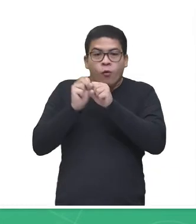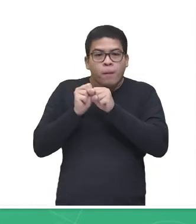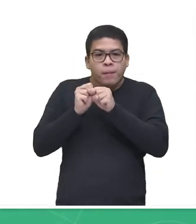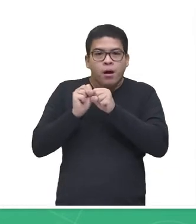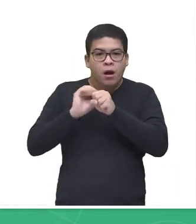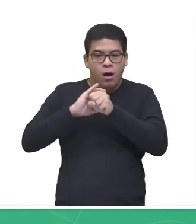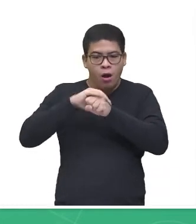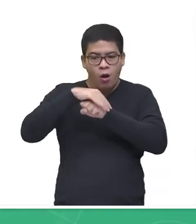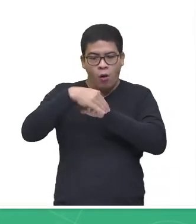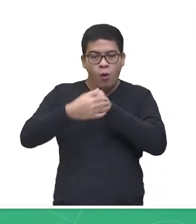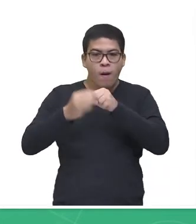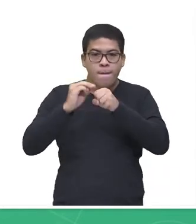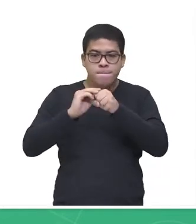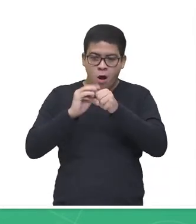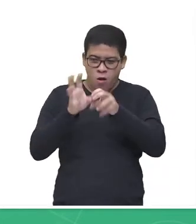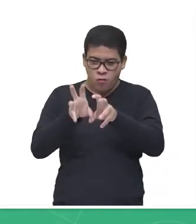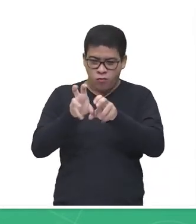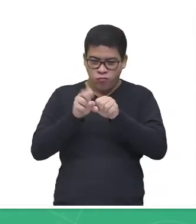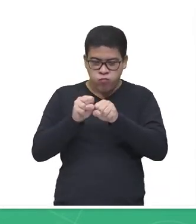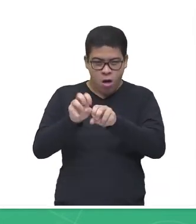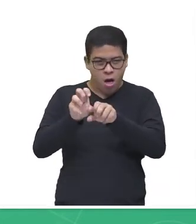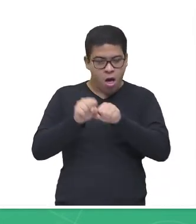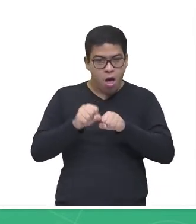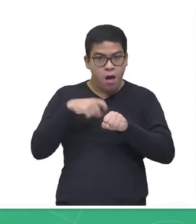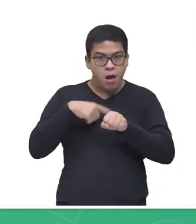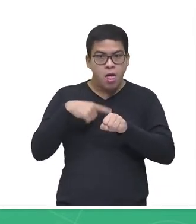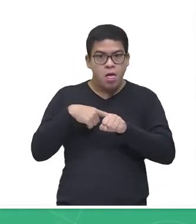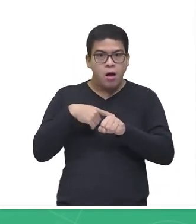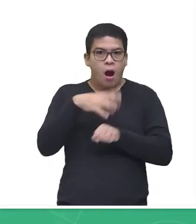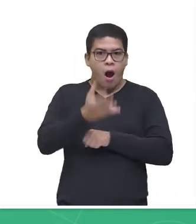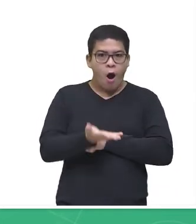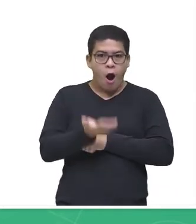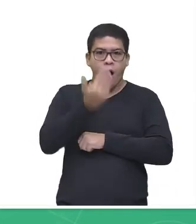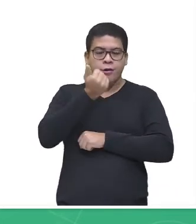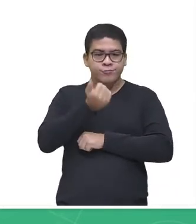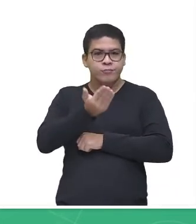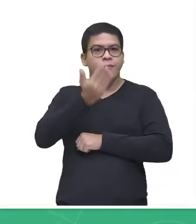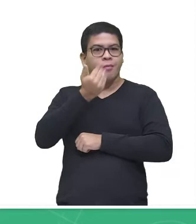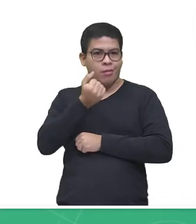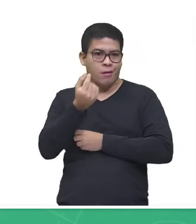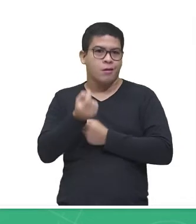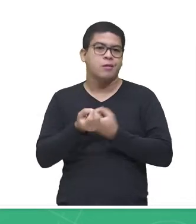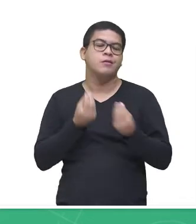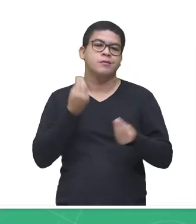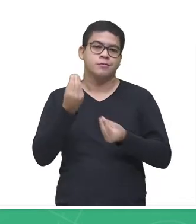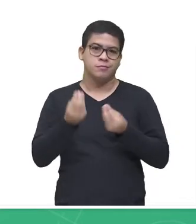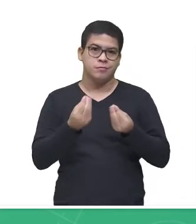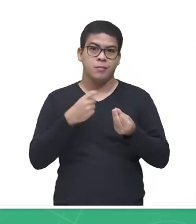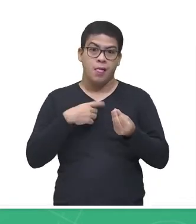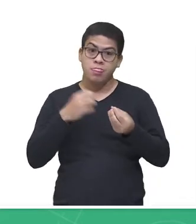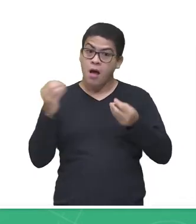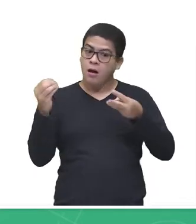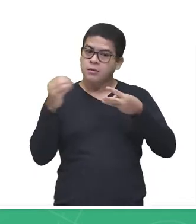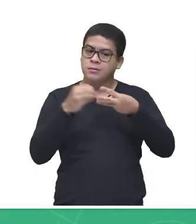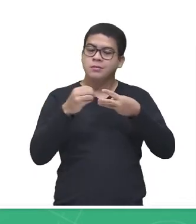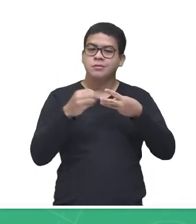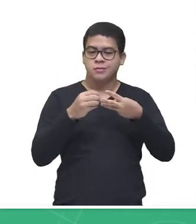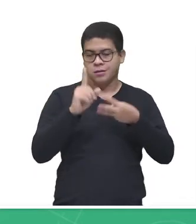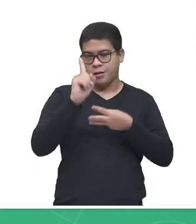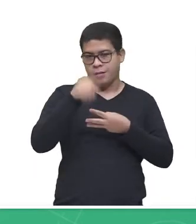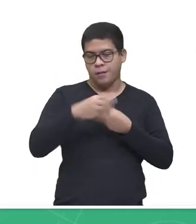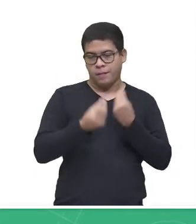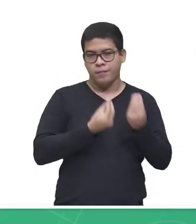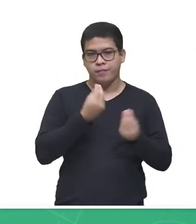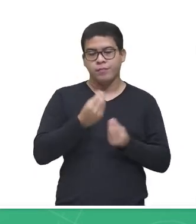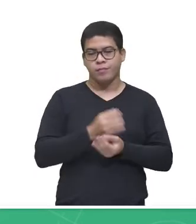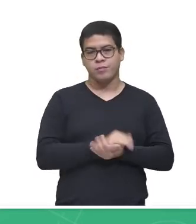e o empacotamento das proteínas, tá bom? Então, esse é o retículo endoplasmático granuloso ou rugoso, também pode ser